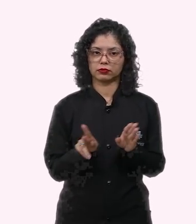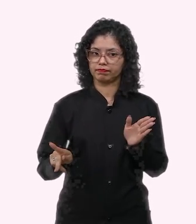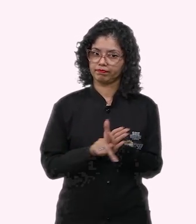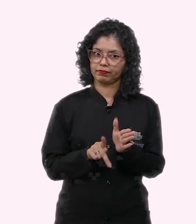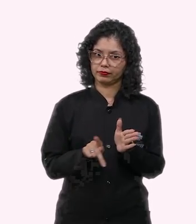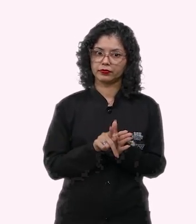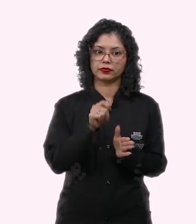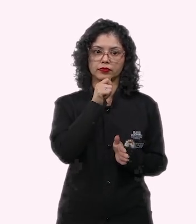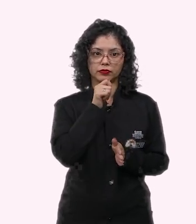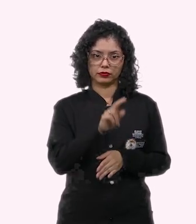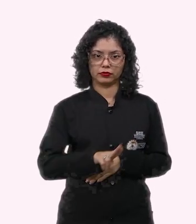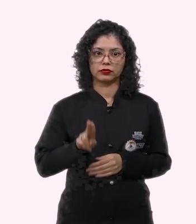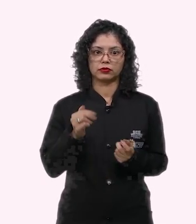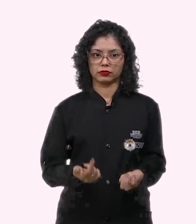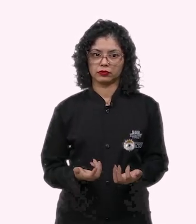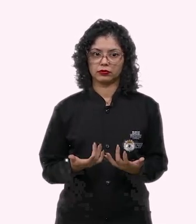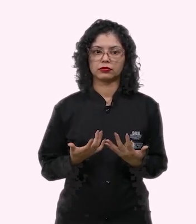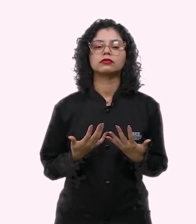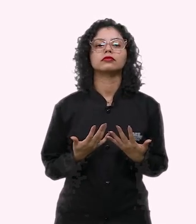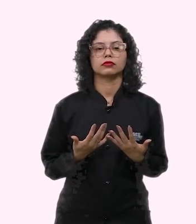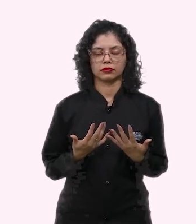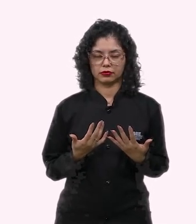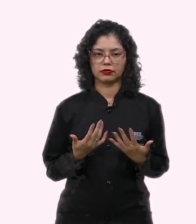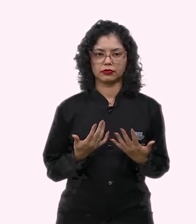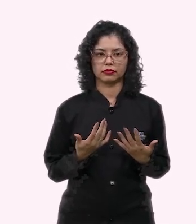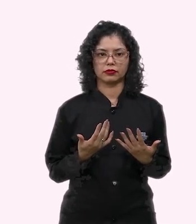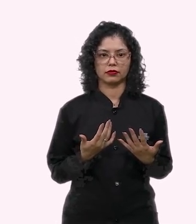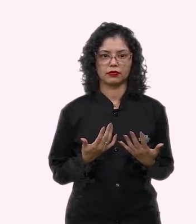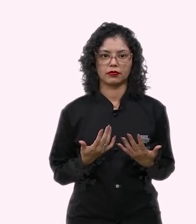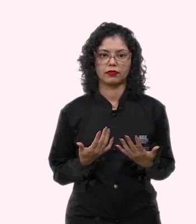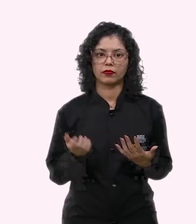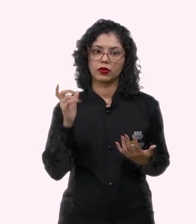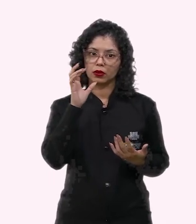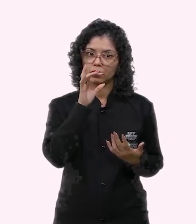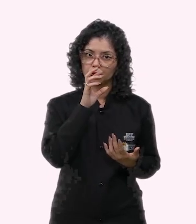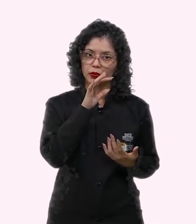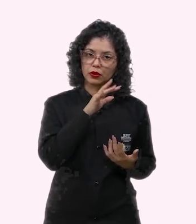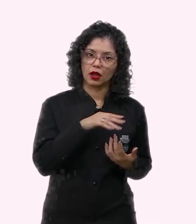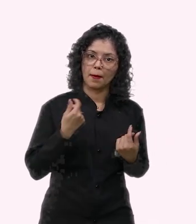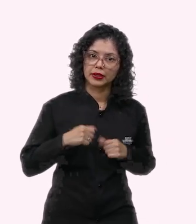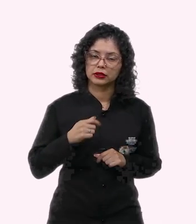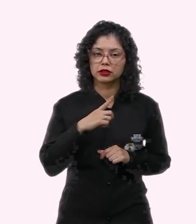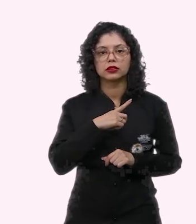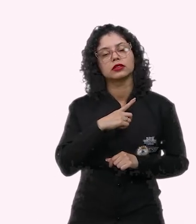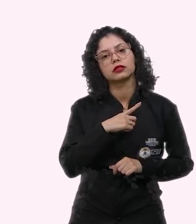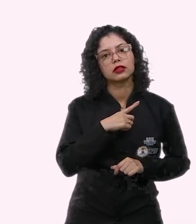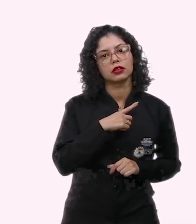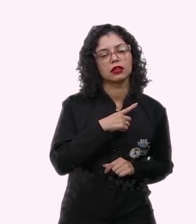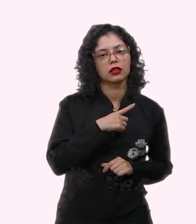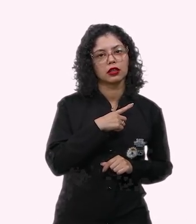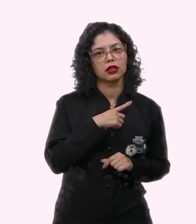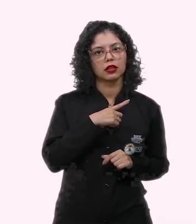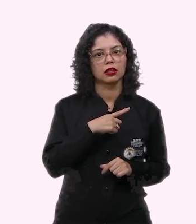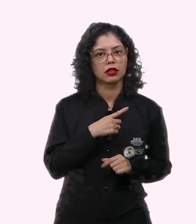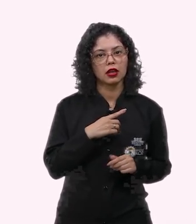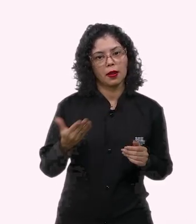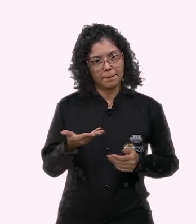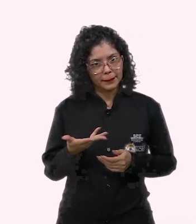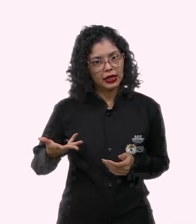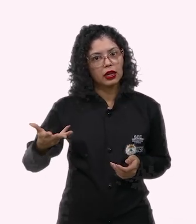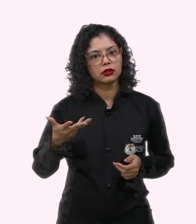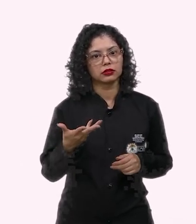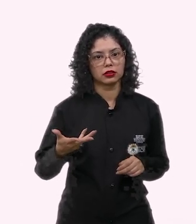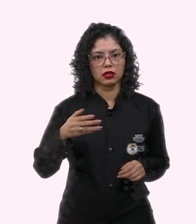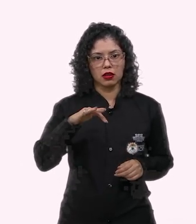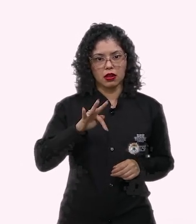que esquentem ali nesse tipo de calor. Então, ela precisa ser uma panela à base de